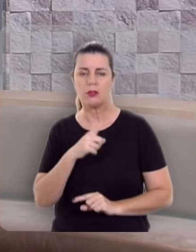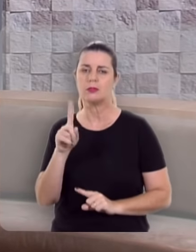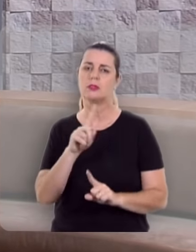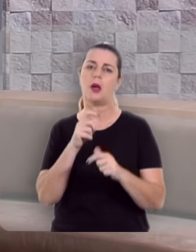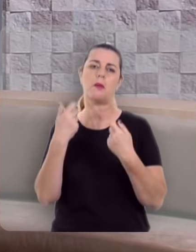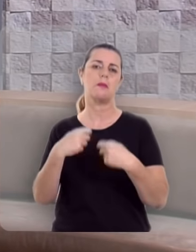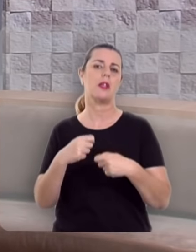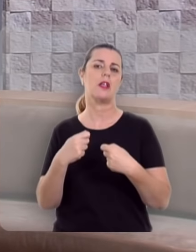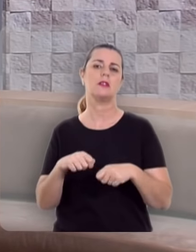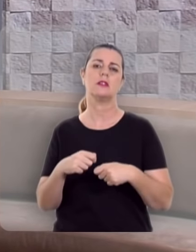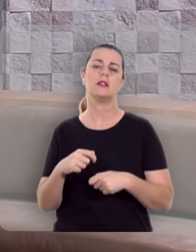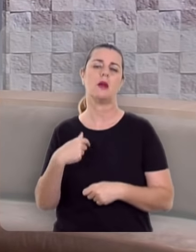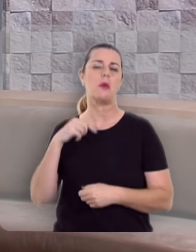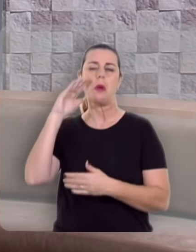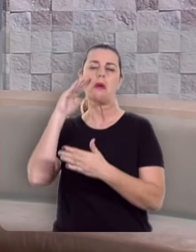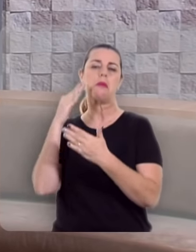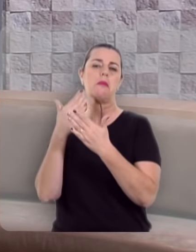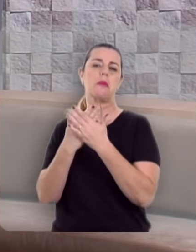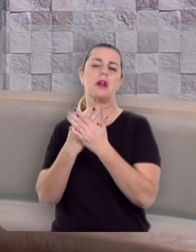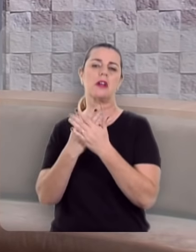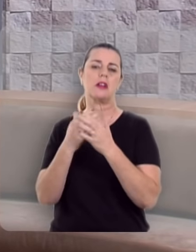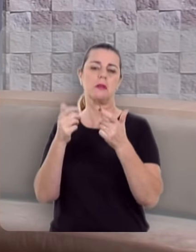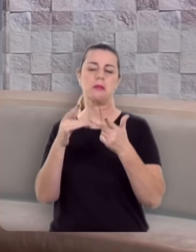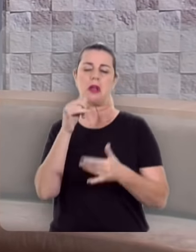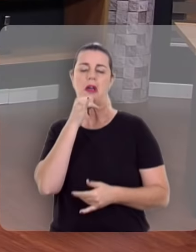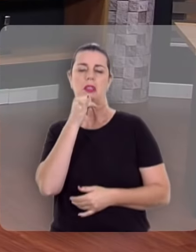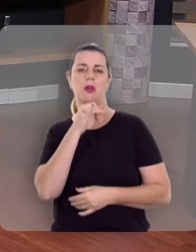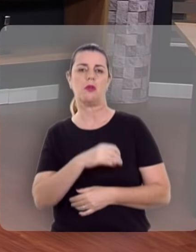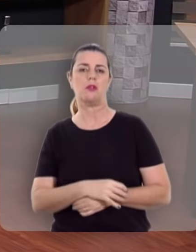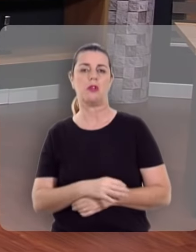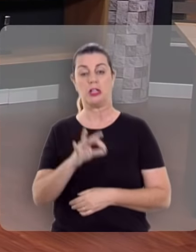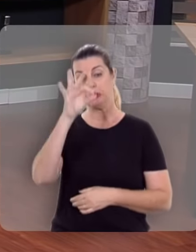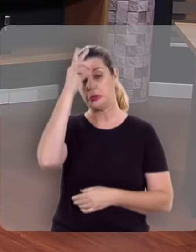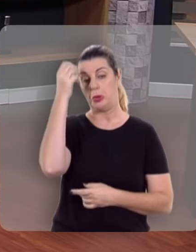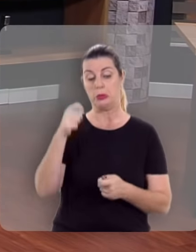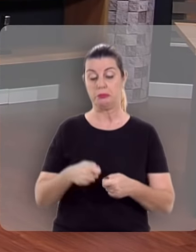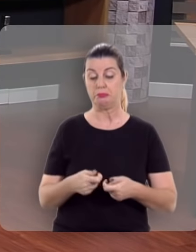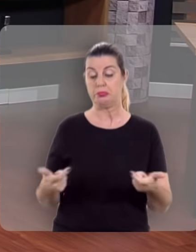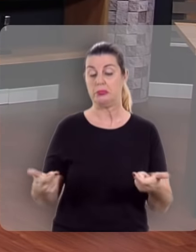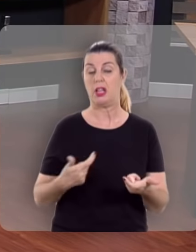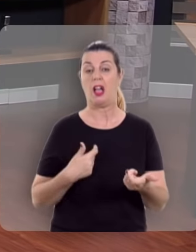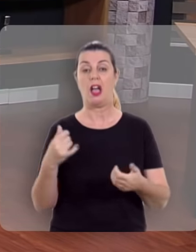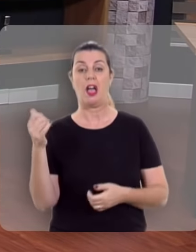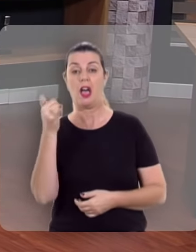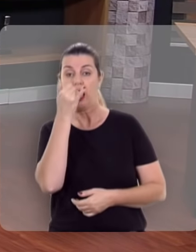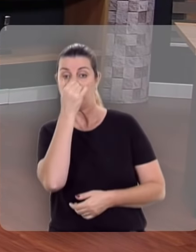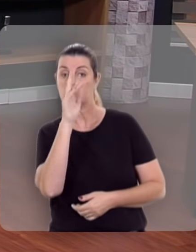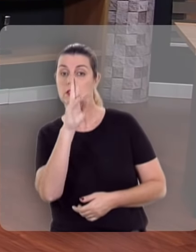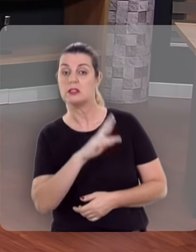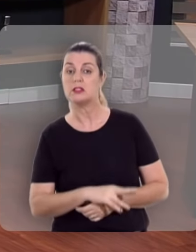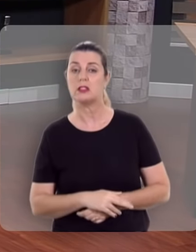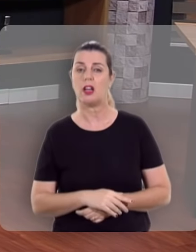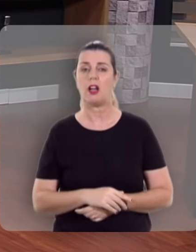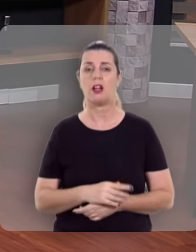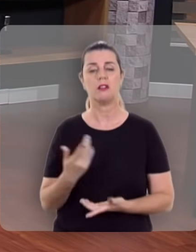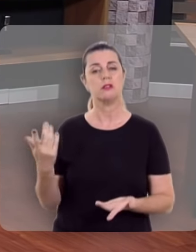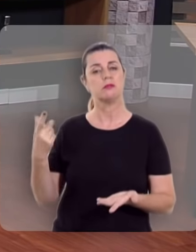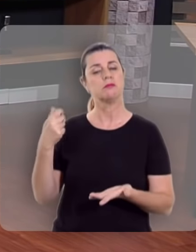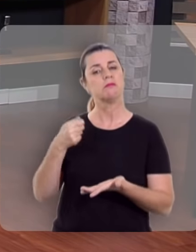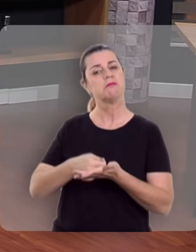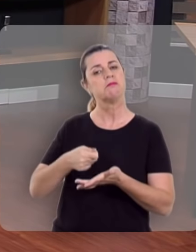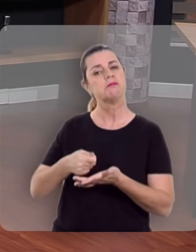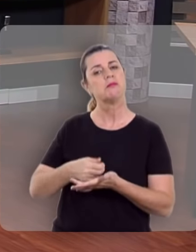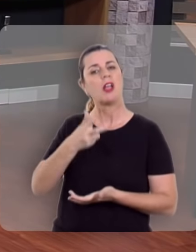da história em suas poderosas mãos. Isso significa que nós não precisamos e não